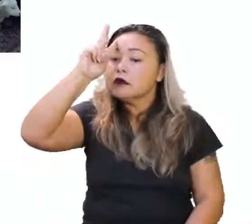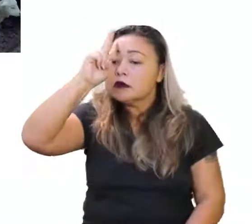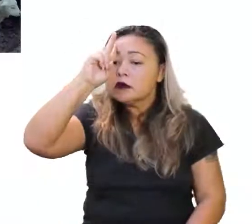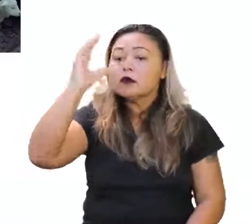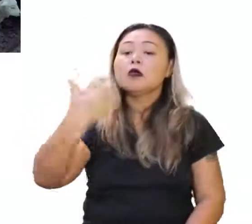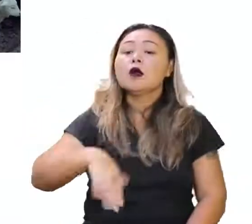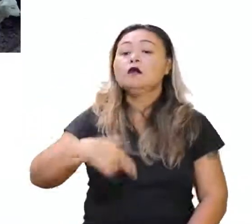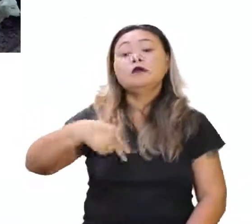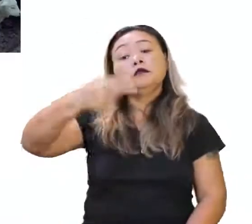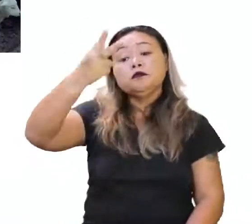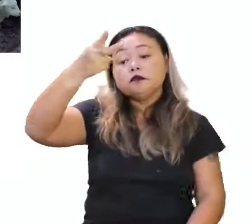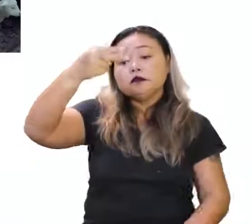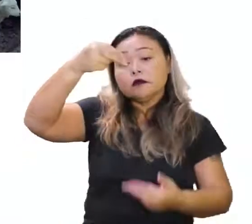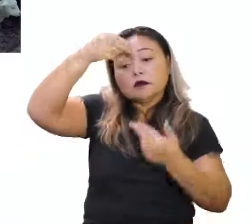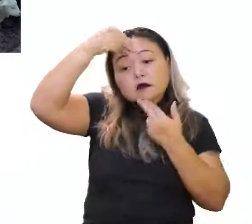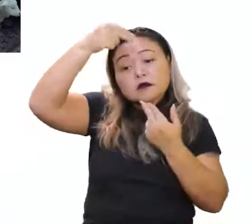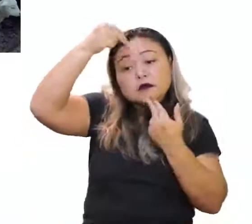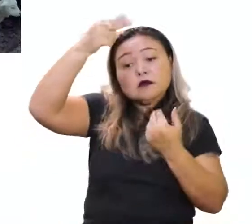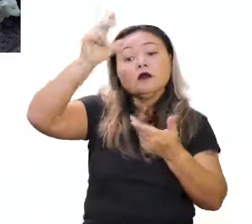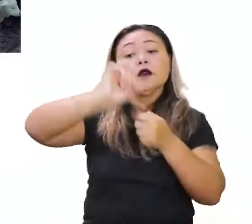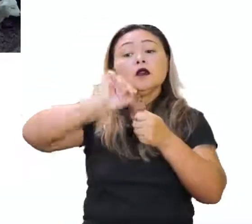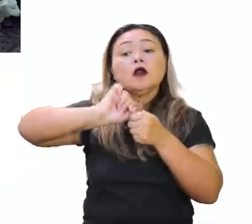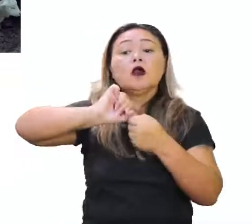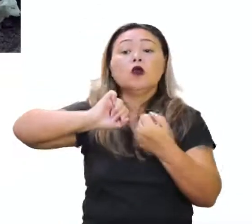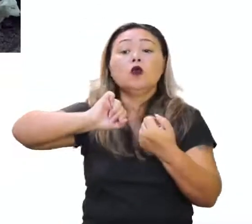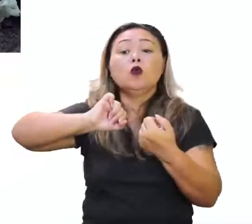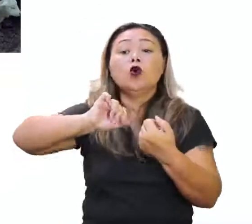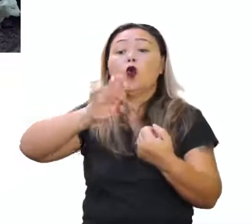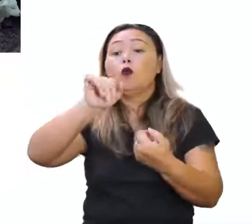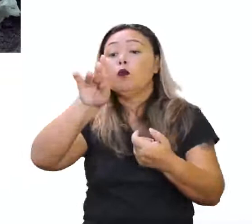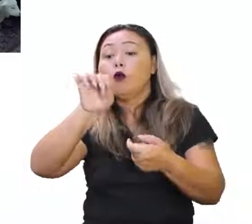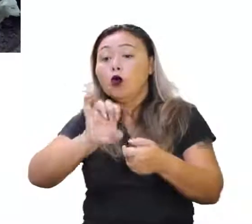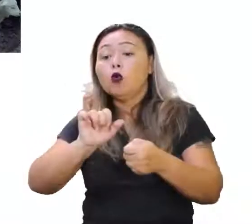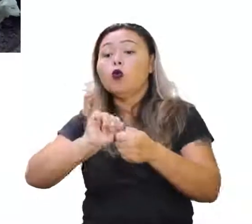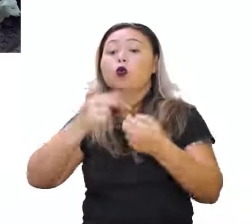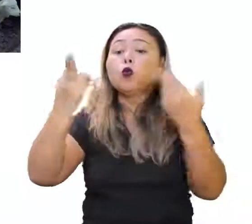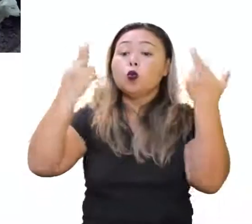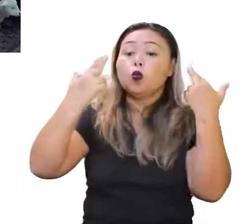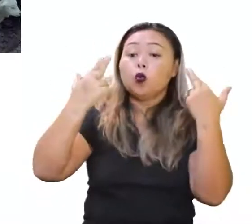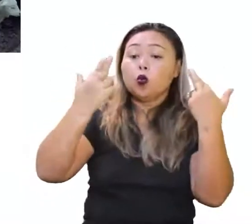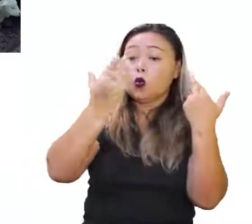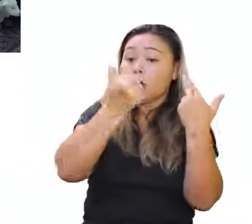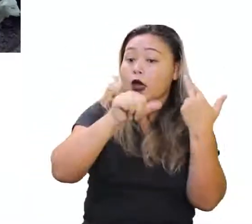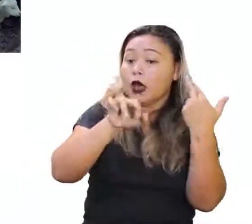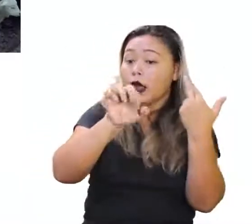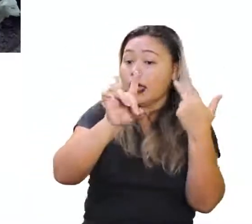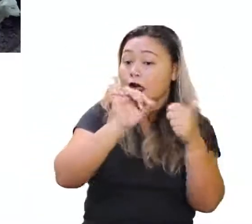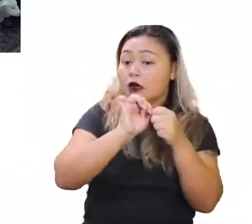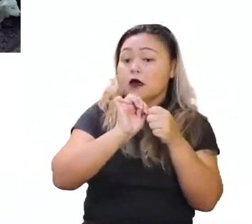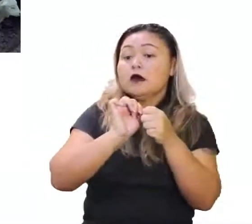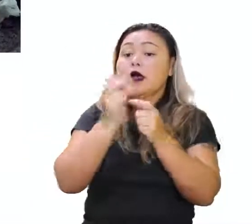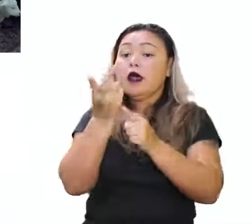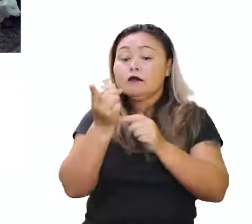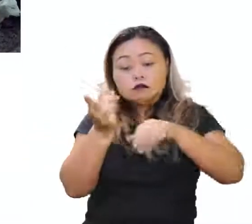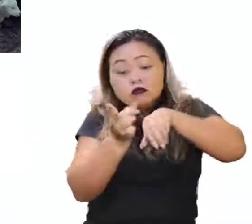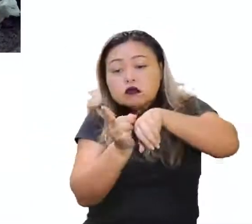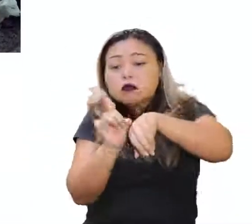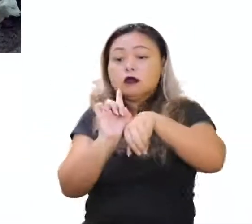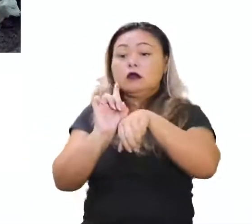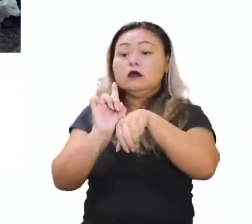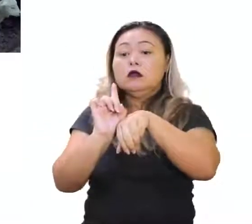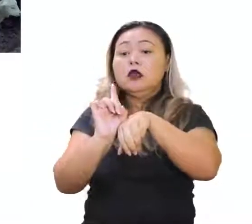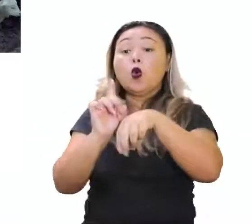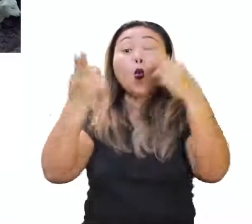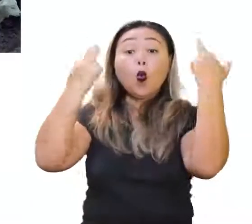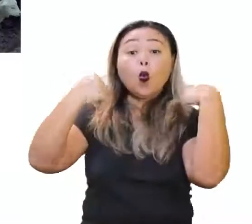os caprinos, quer dizer, cabras, né? O bode, o carneiro, ó, sempre a caudinha levantada.